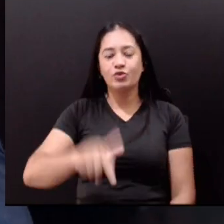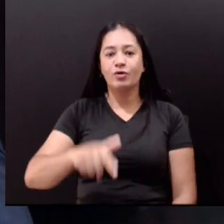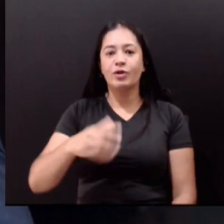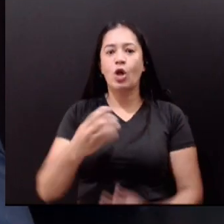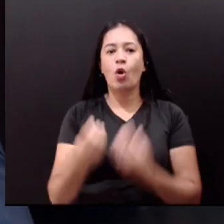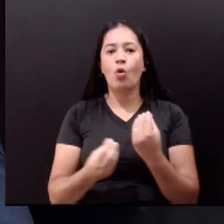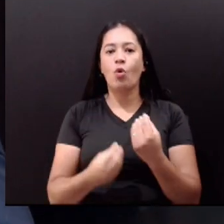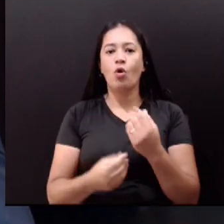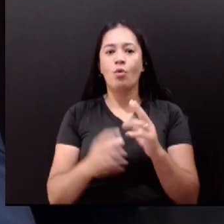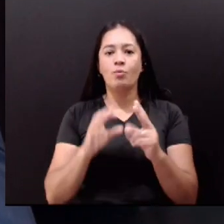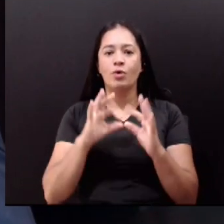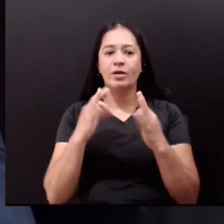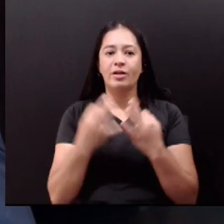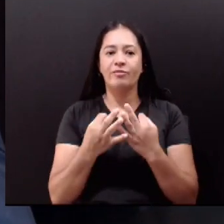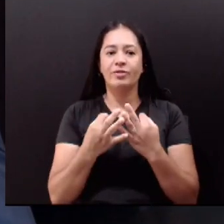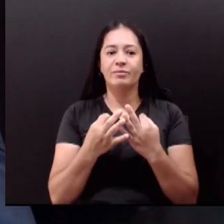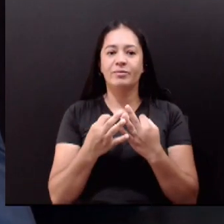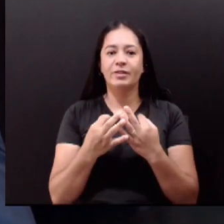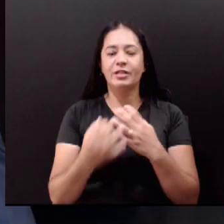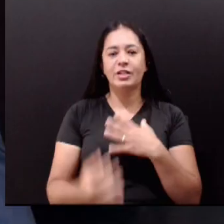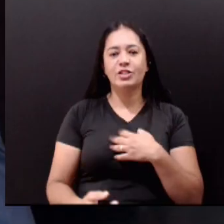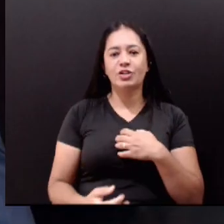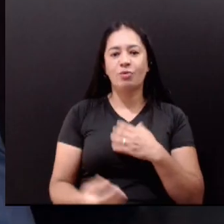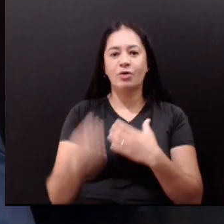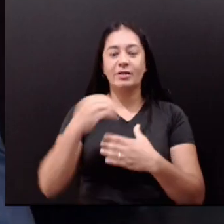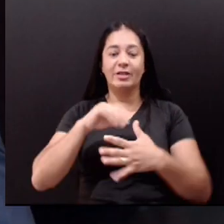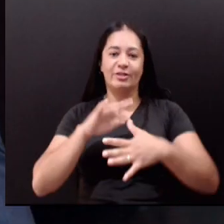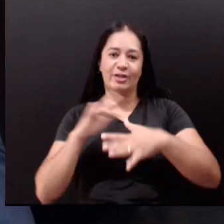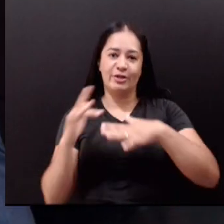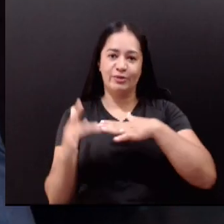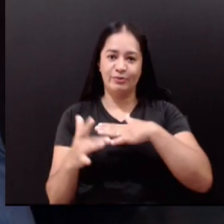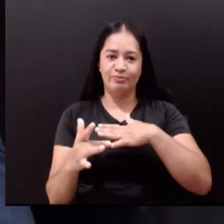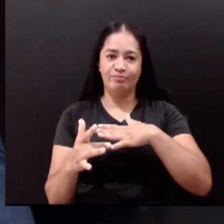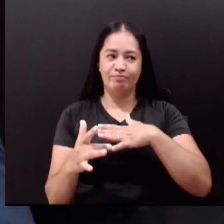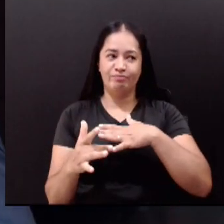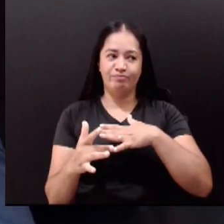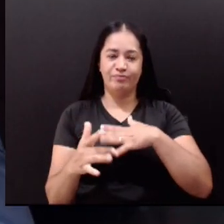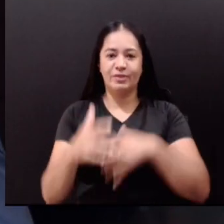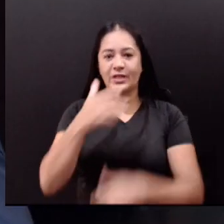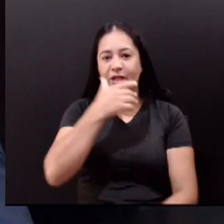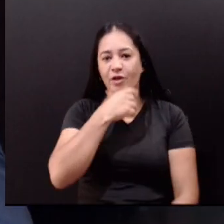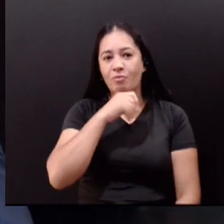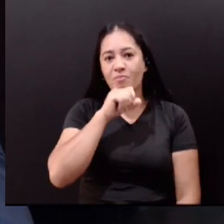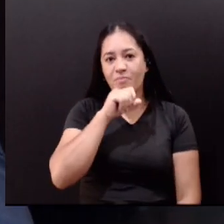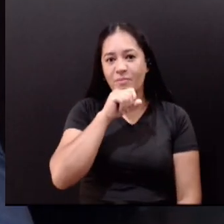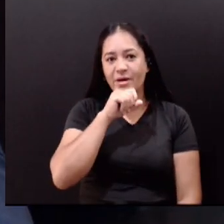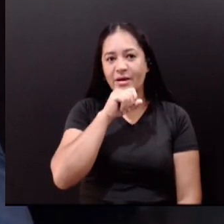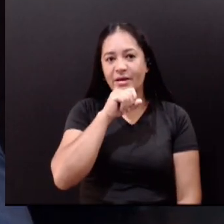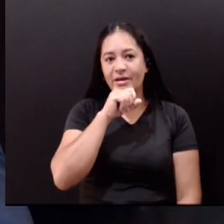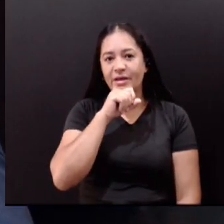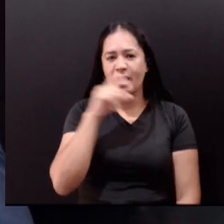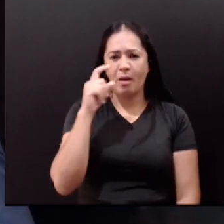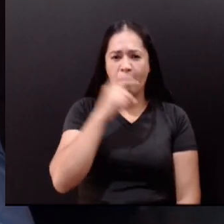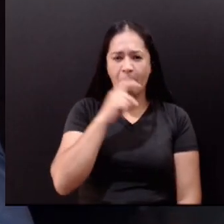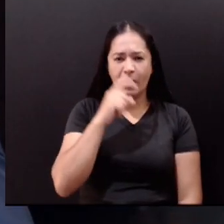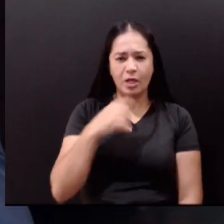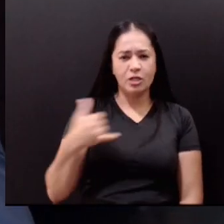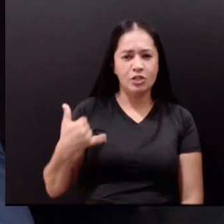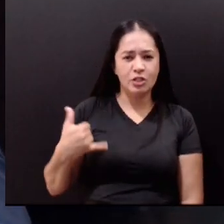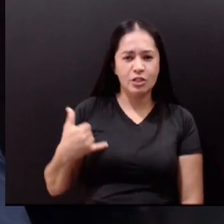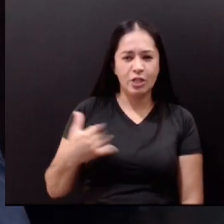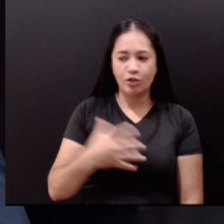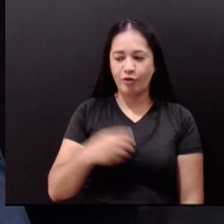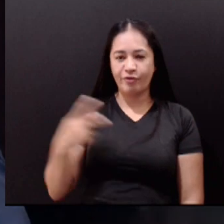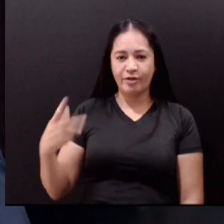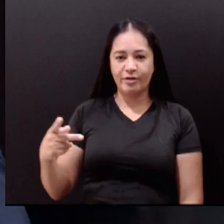redes sociais, né? uhum. Será que um pai mente a idade do filho, fala que ele tem 18